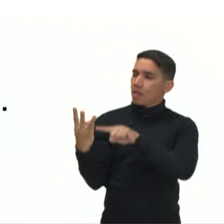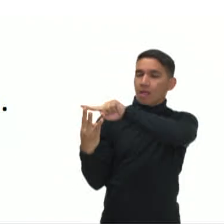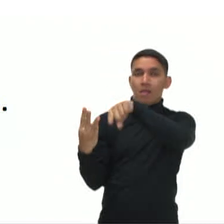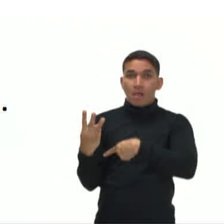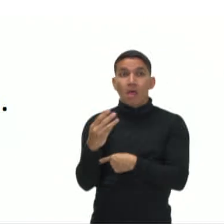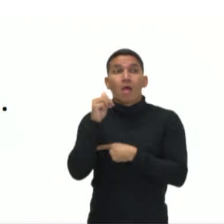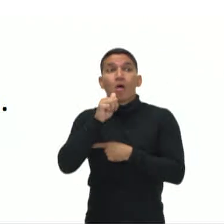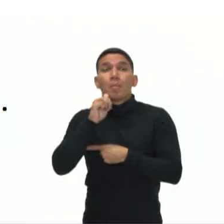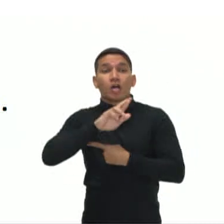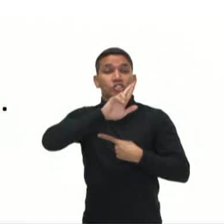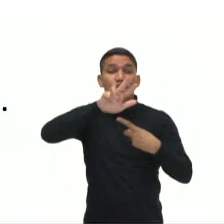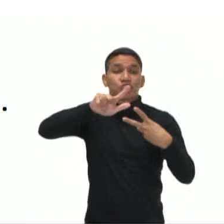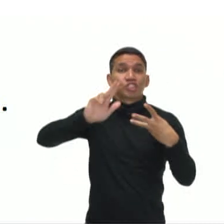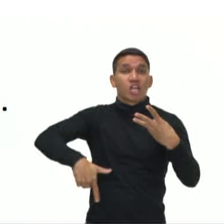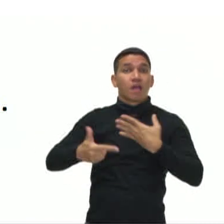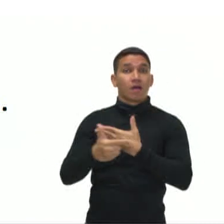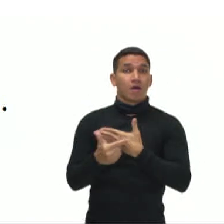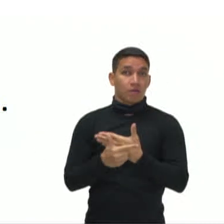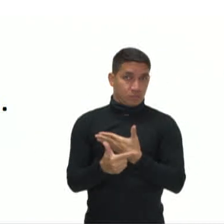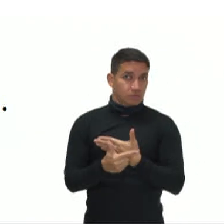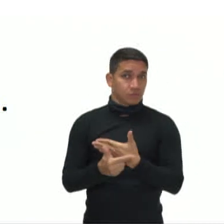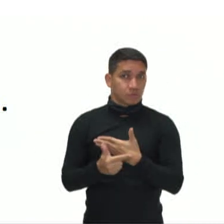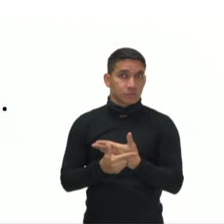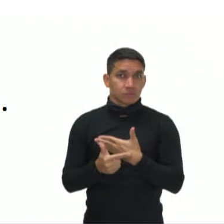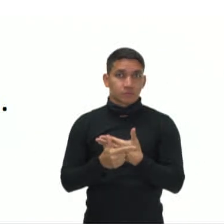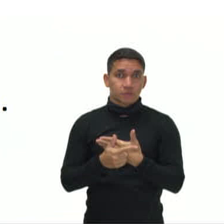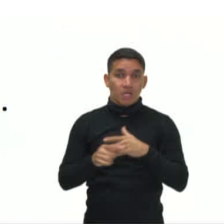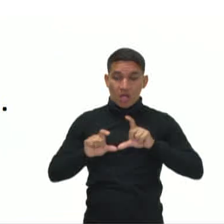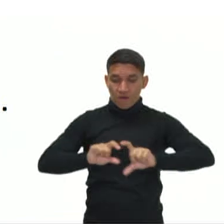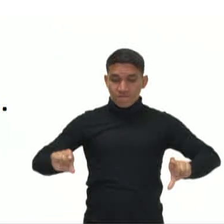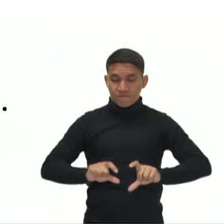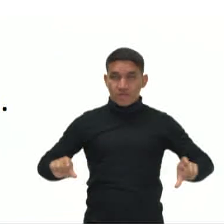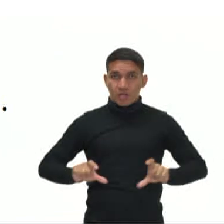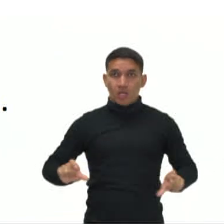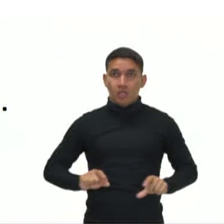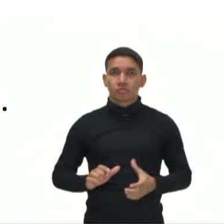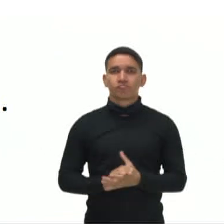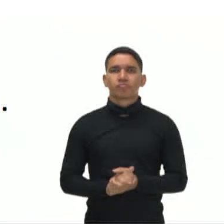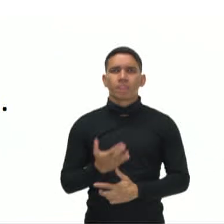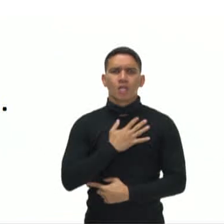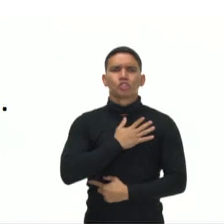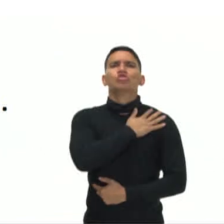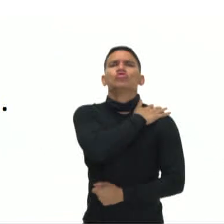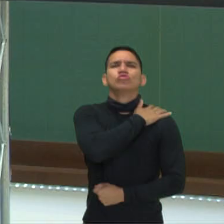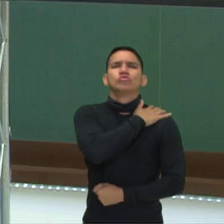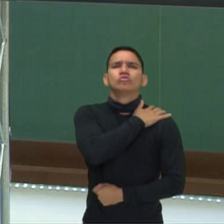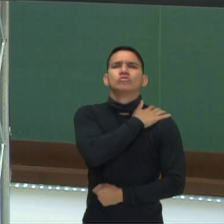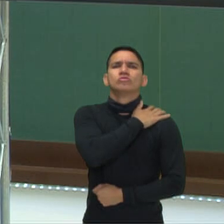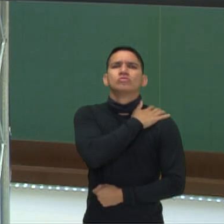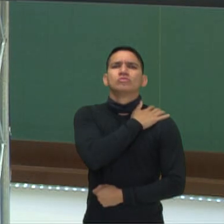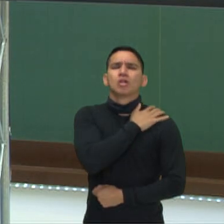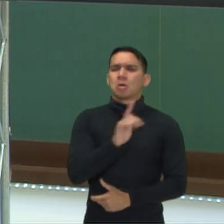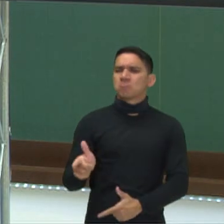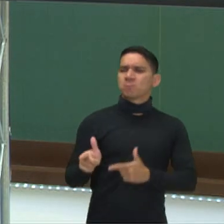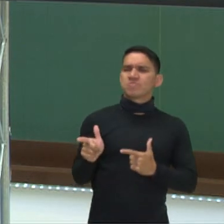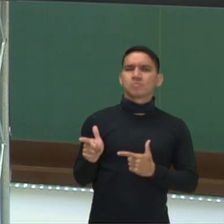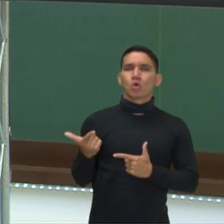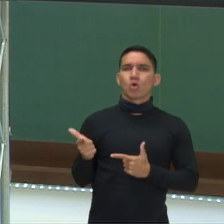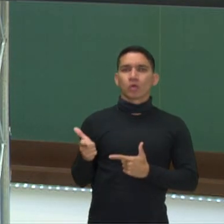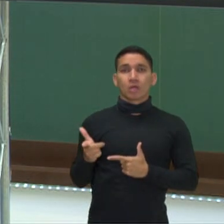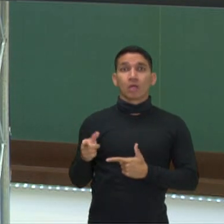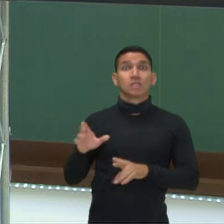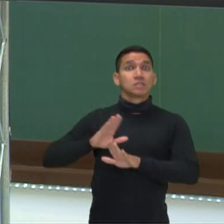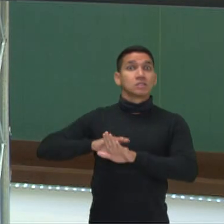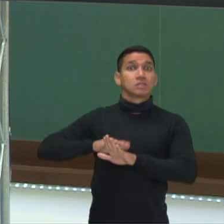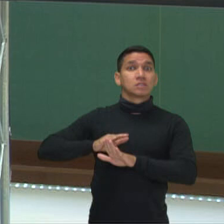em diferentes ocupações e com a frase embaixo, soldados sem armas. Então as mulheres também